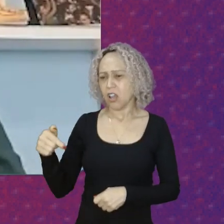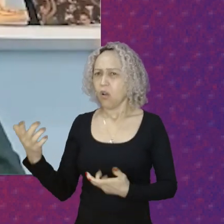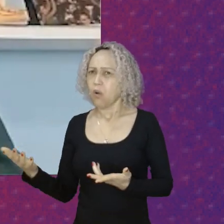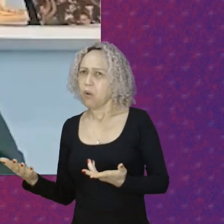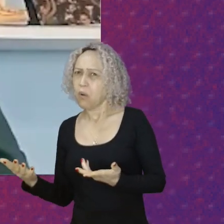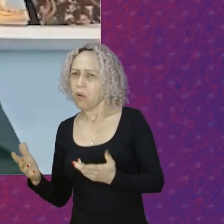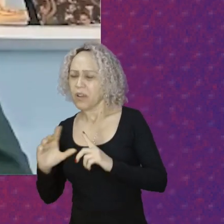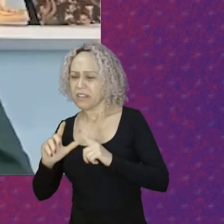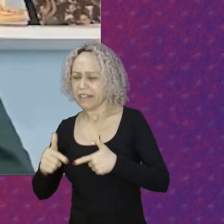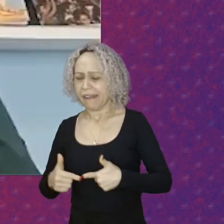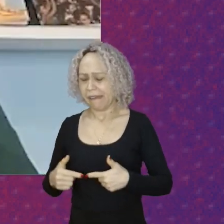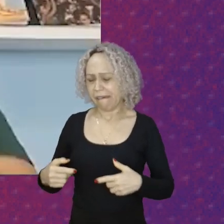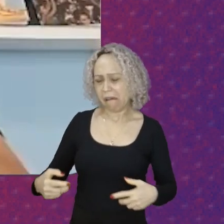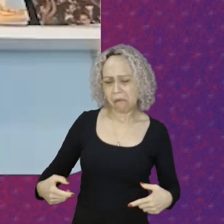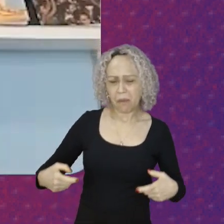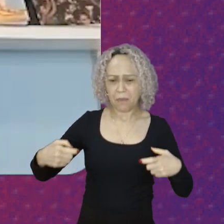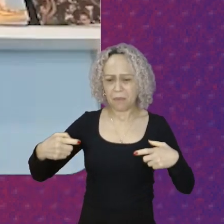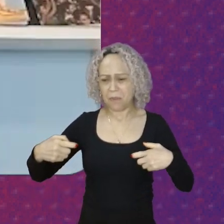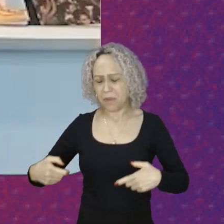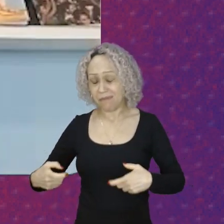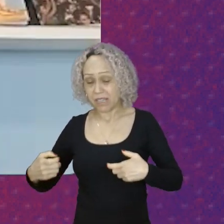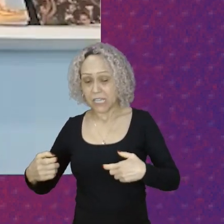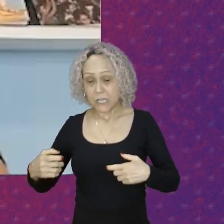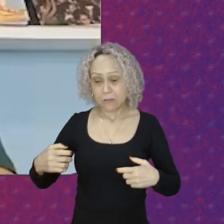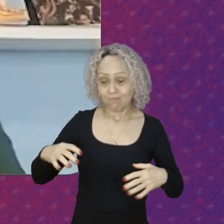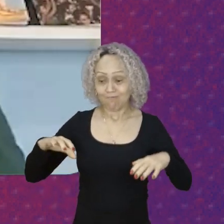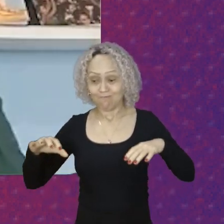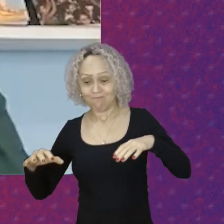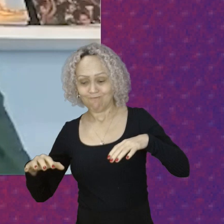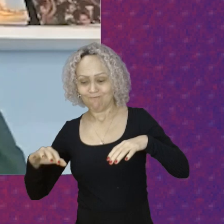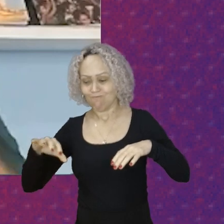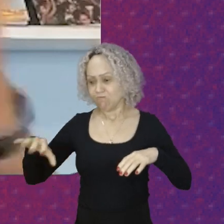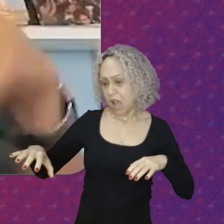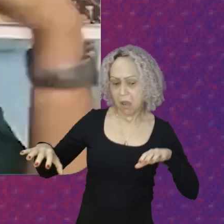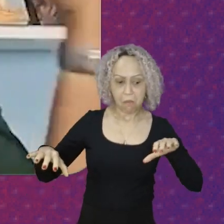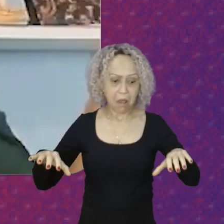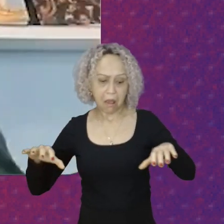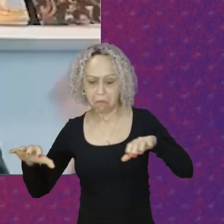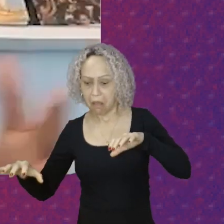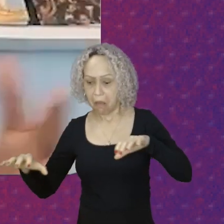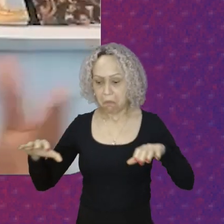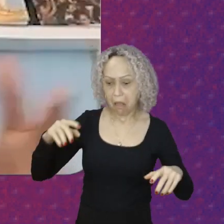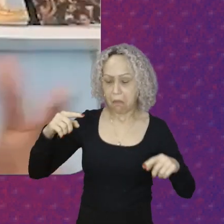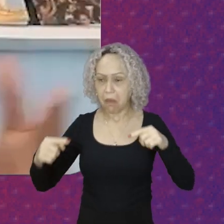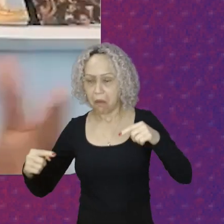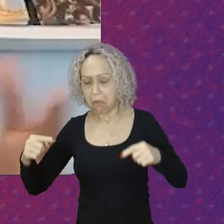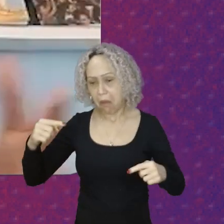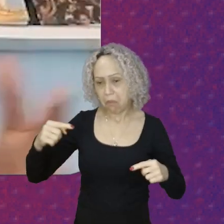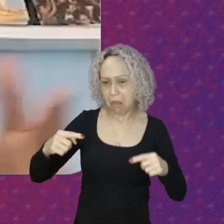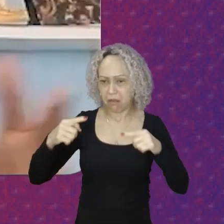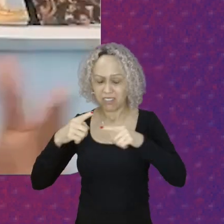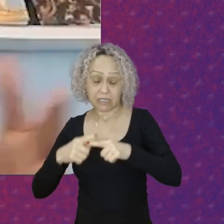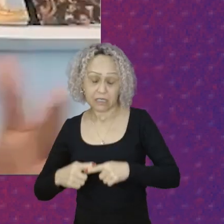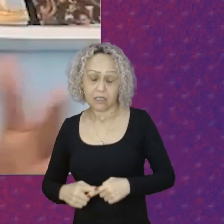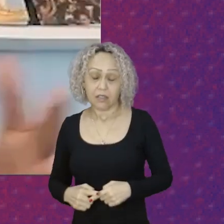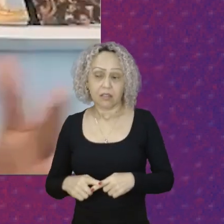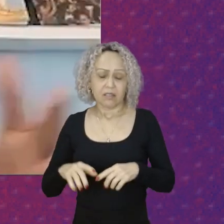de vida. Então, aquelas imagens que a gente vê hoje na televisão e que a gente já viu em outros